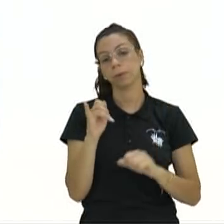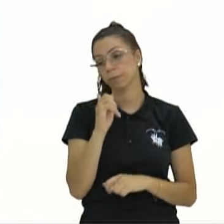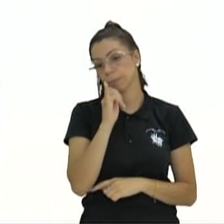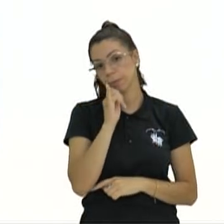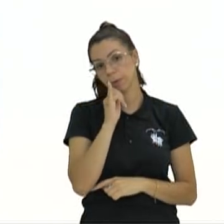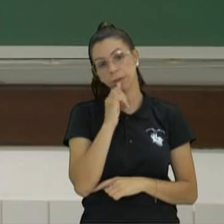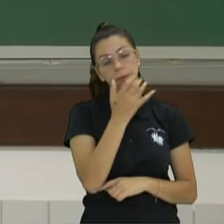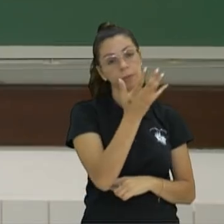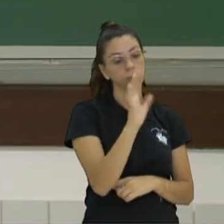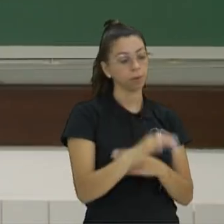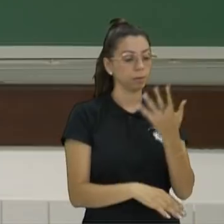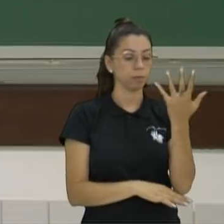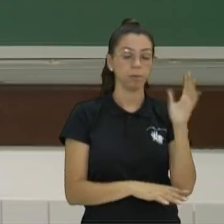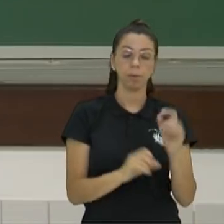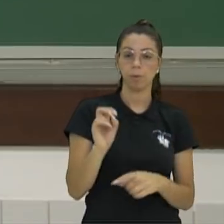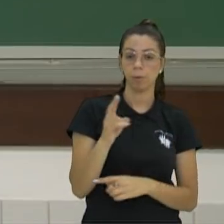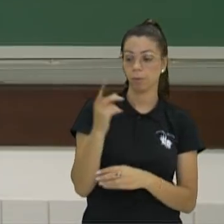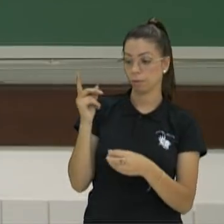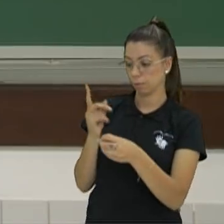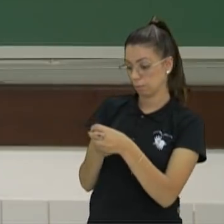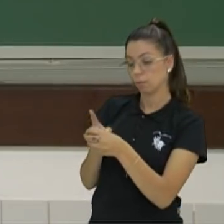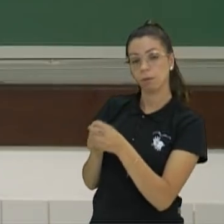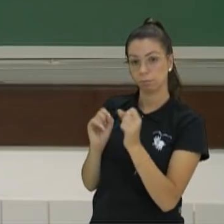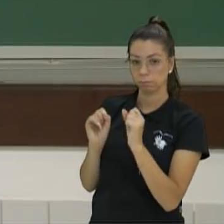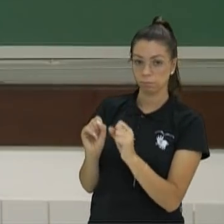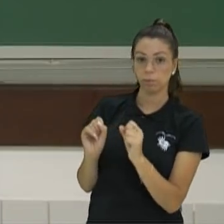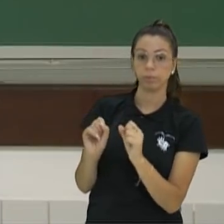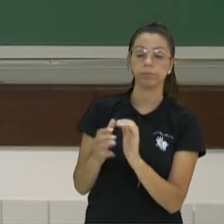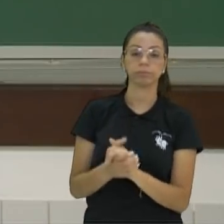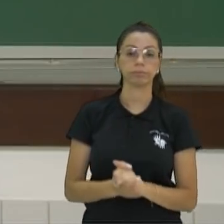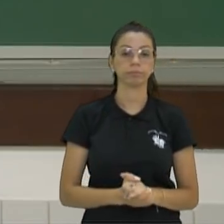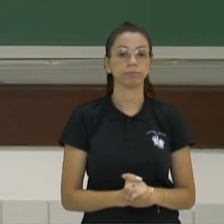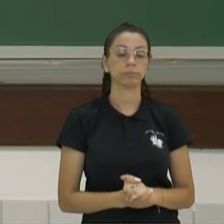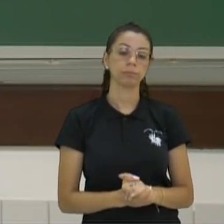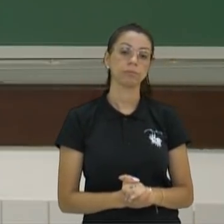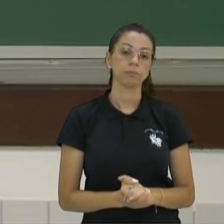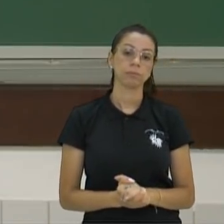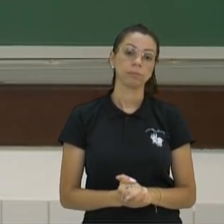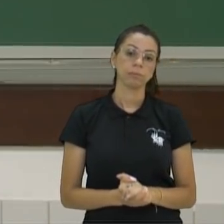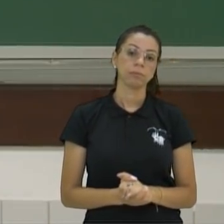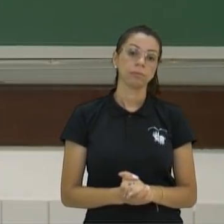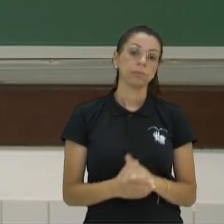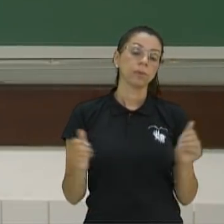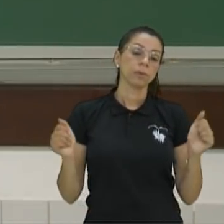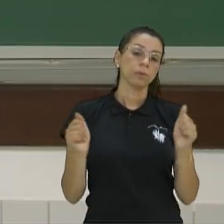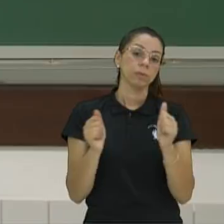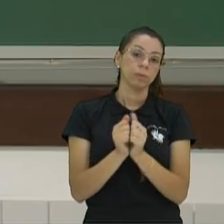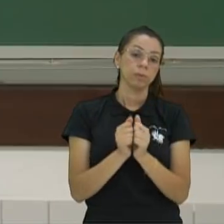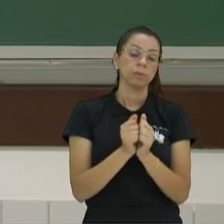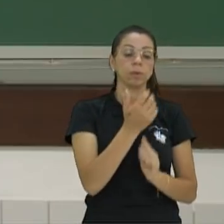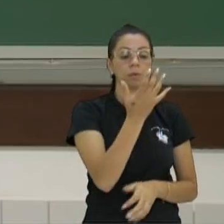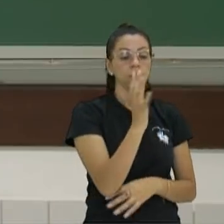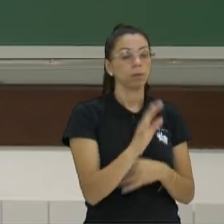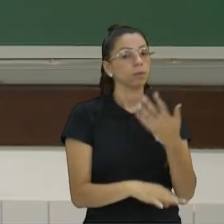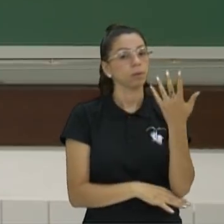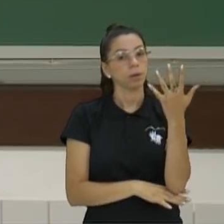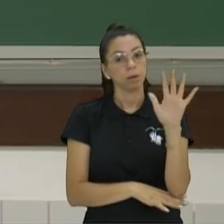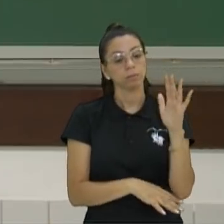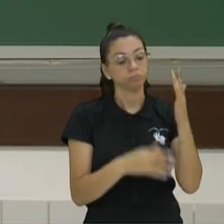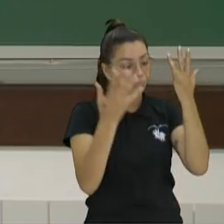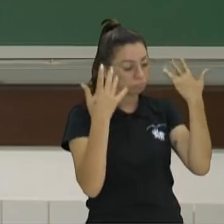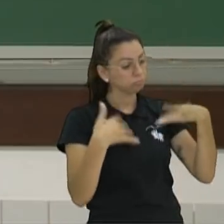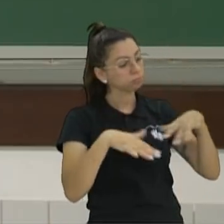na natureza como urbanas, tá? Então elas podem ser praticadas junto à natureza, sim, num ambiente